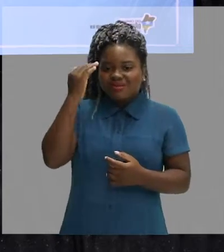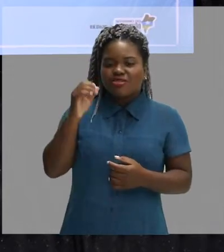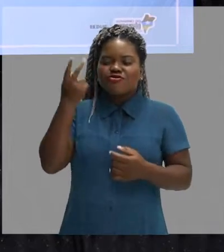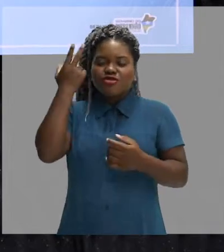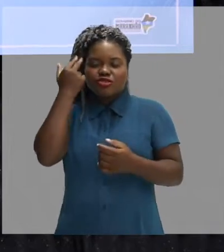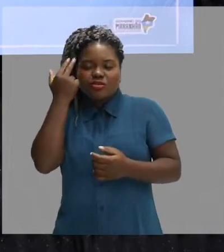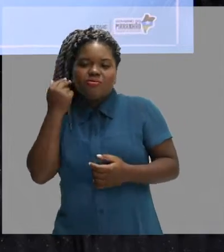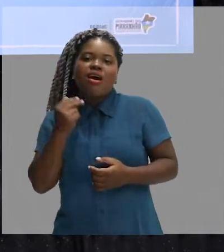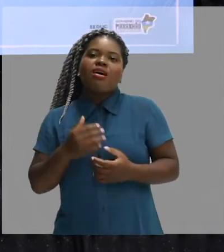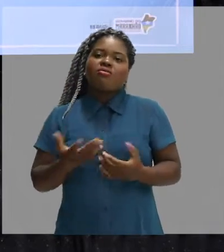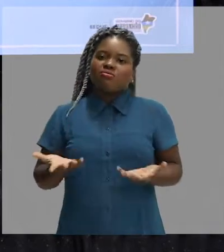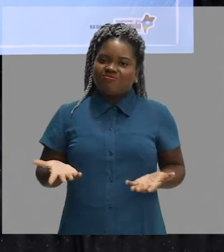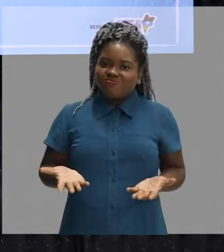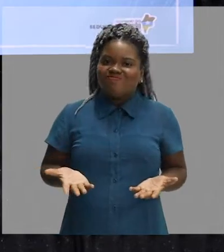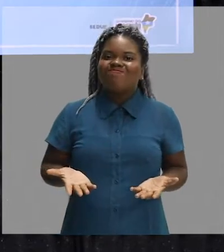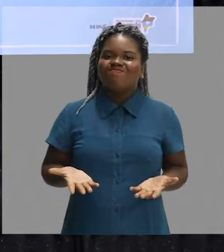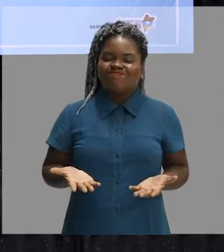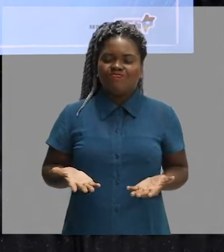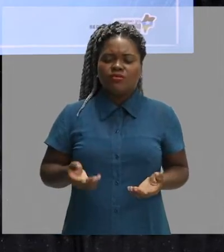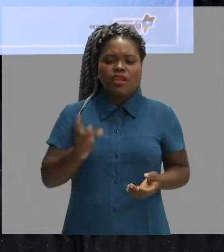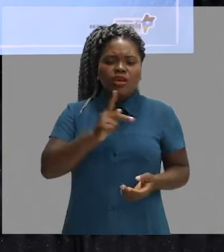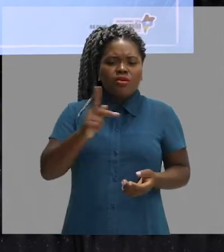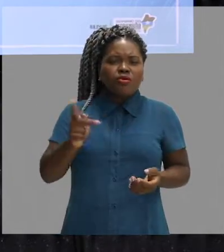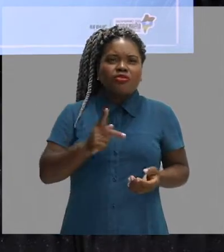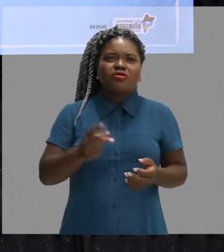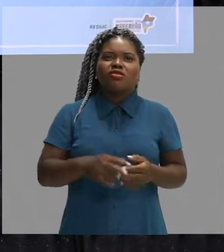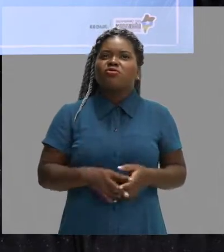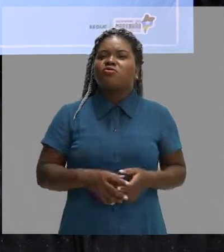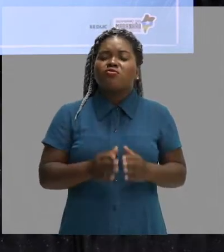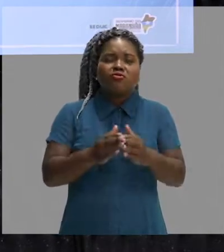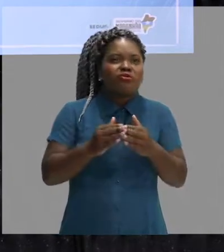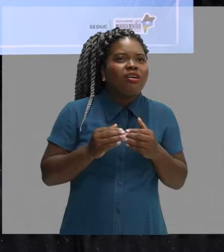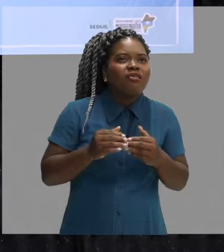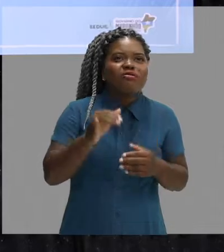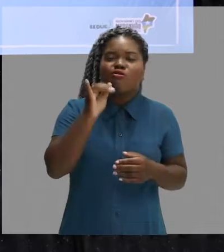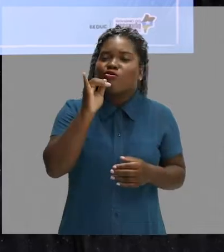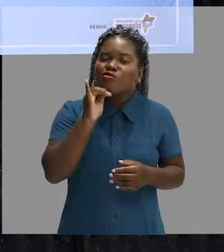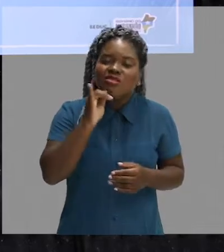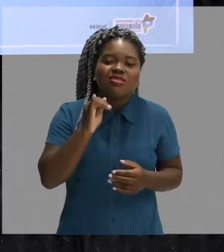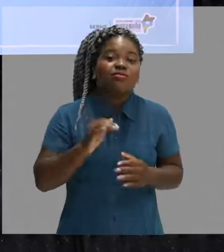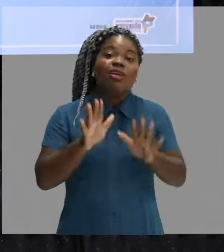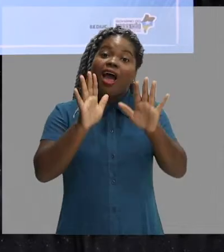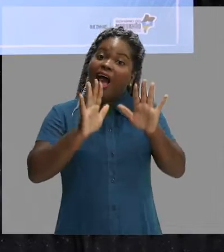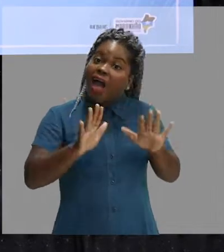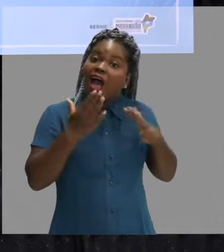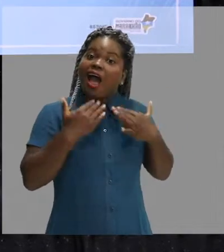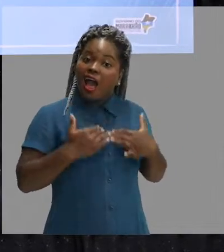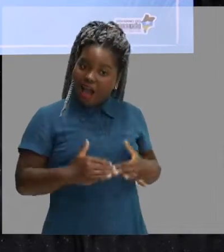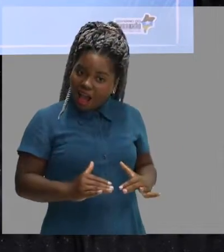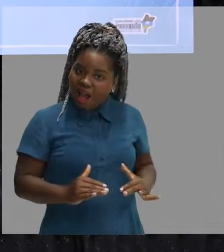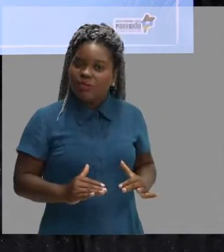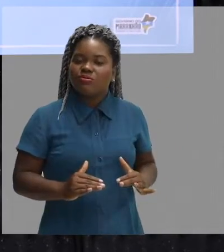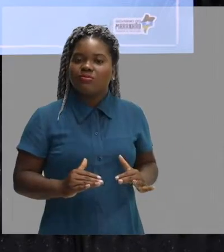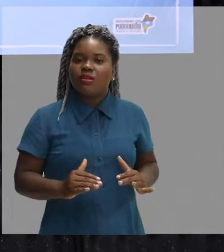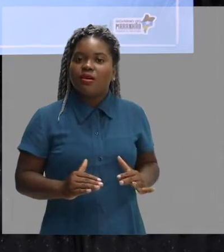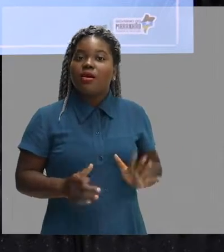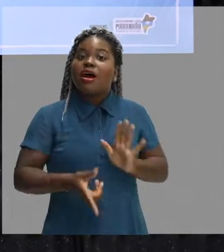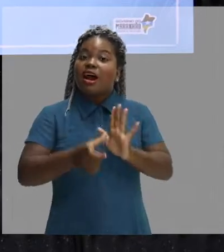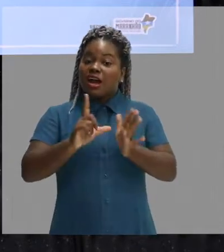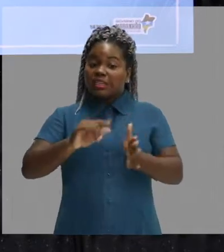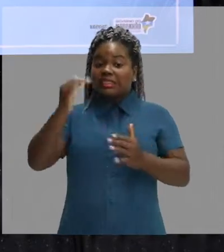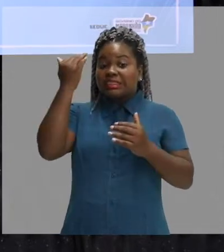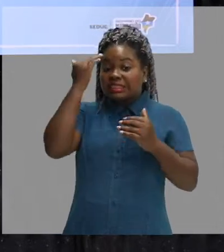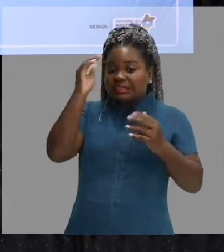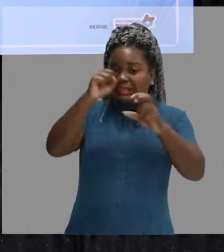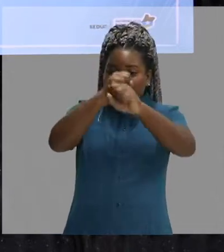comum, tá? Professor, por favor, cite um exemplo. Calma, vou citar para vocês. Eu quero que antes tu entenda o